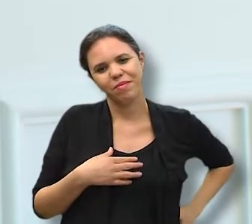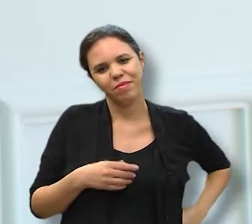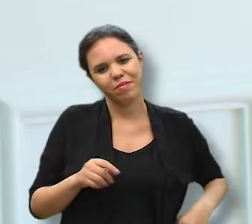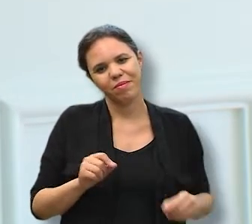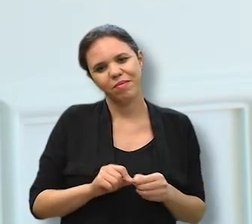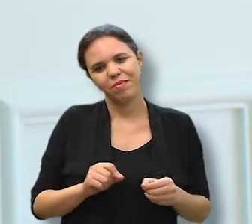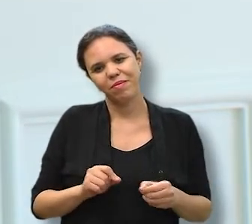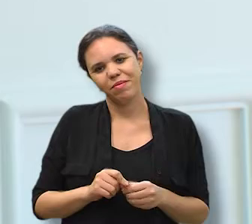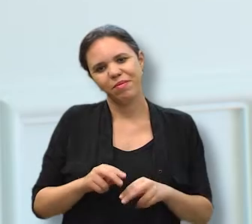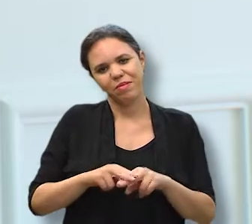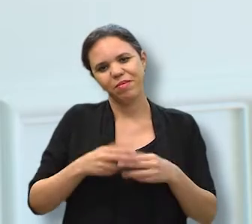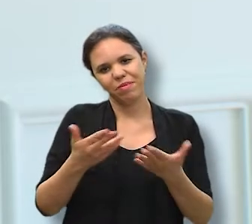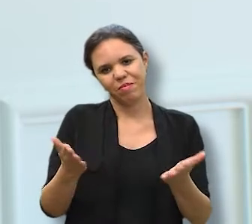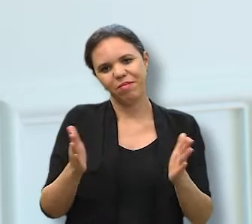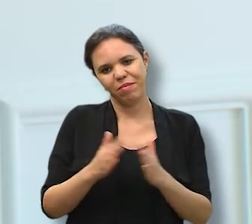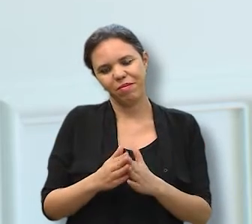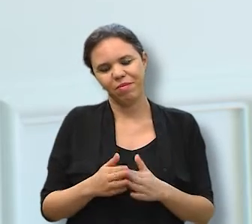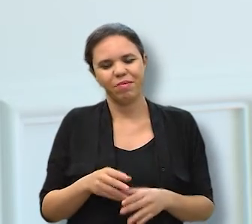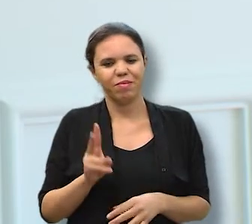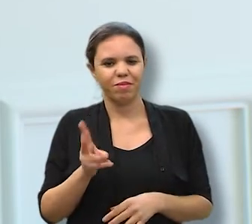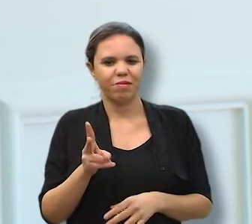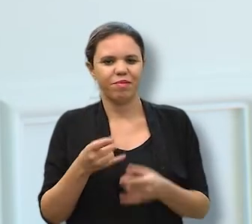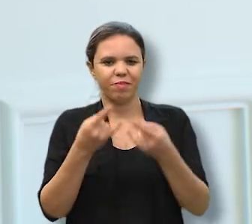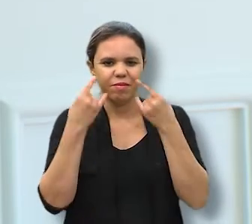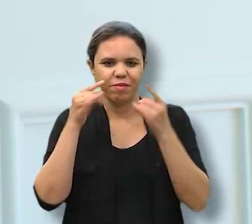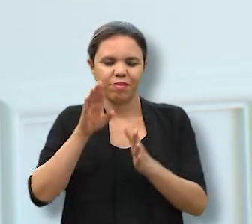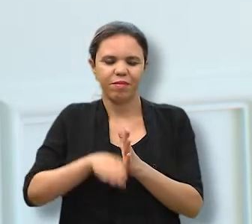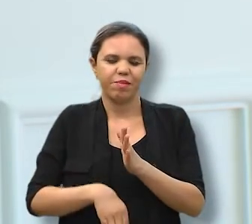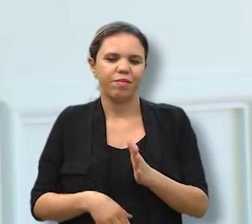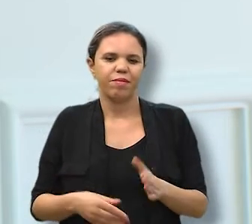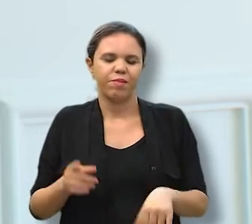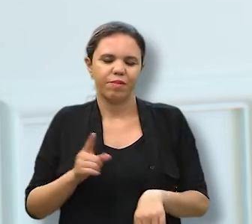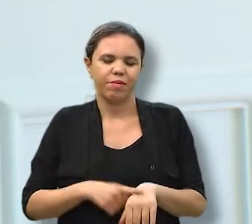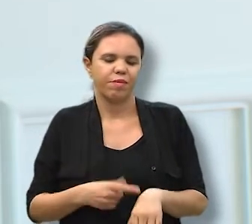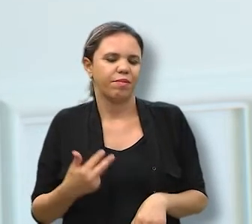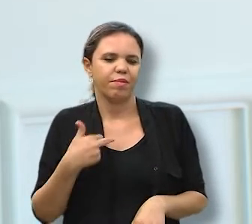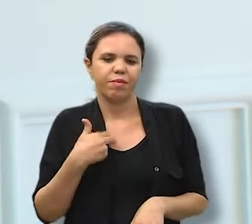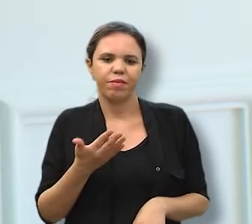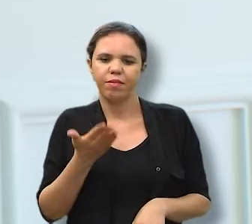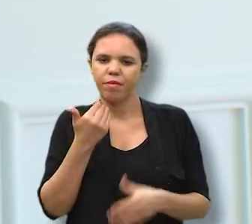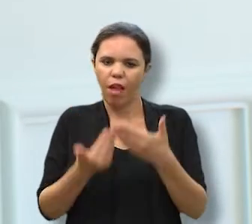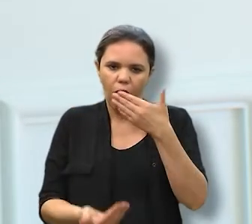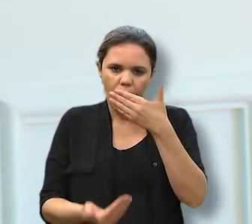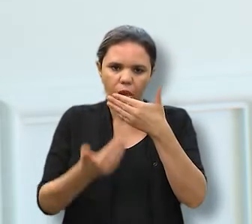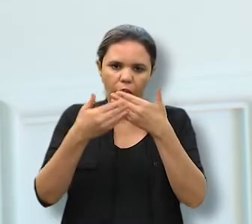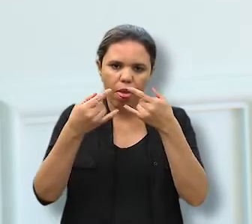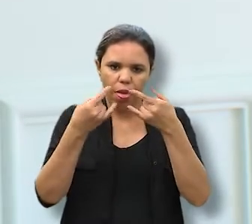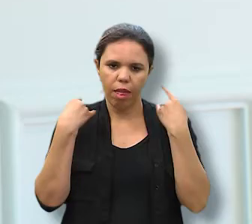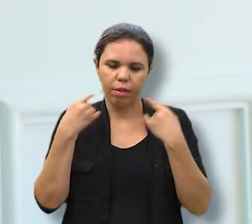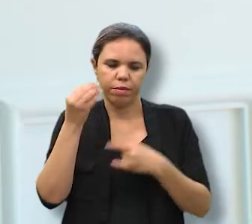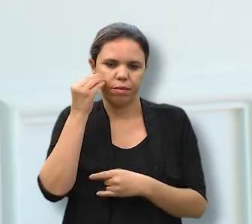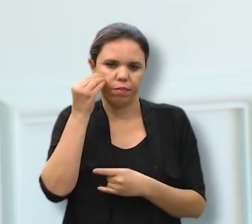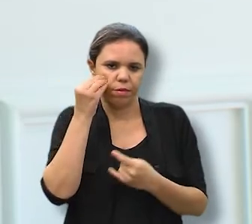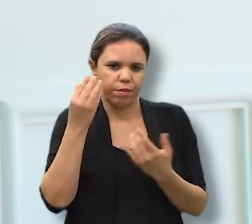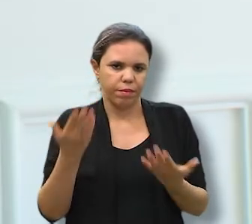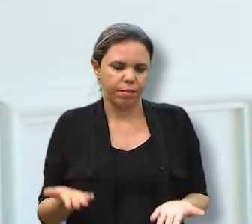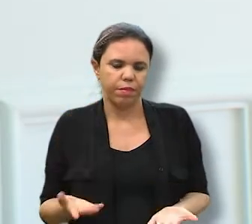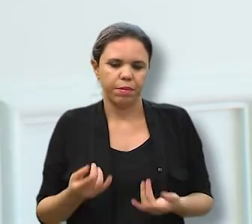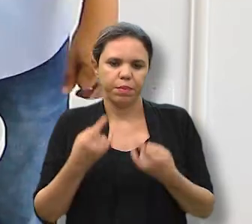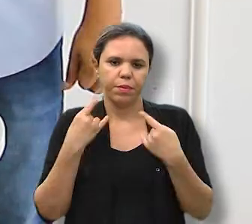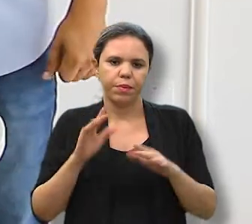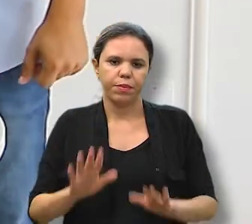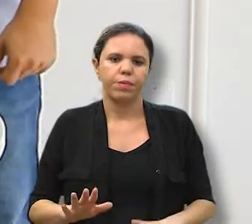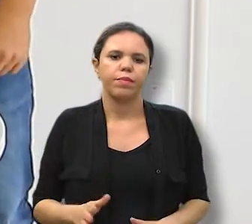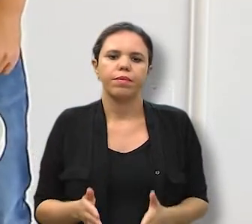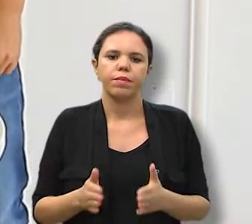aqui, né, por você aí de casa. E eu só tirei a máscara neste momento porque não dá para degustar, não dá para experimentar de máscara.